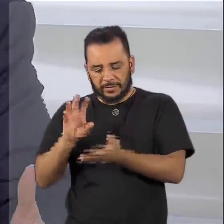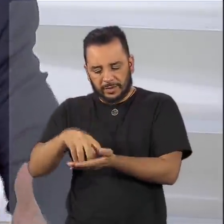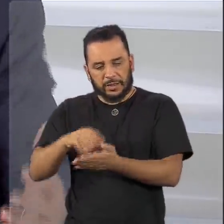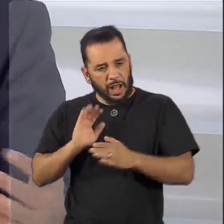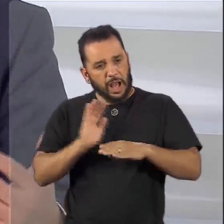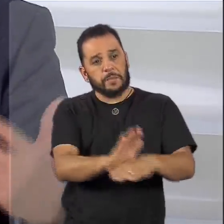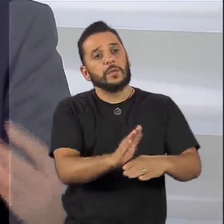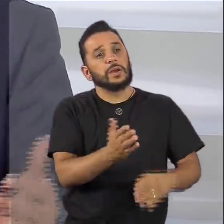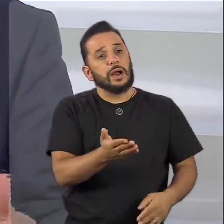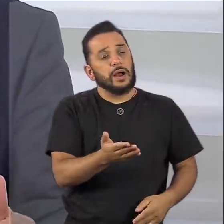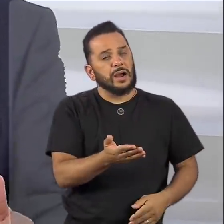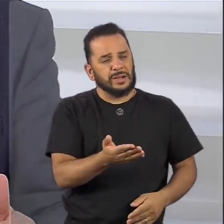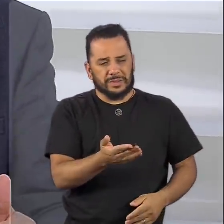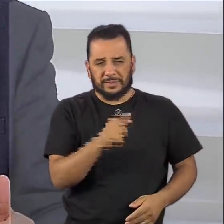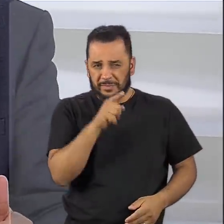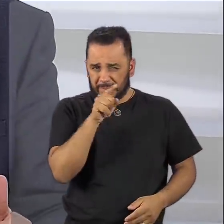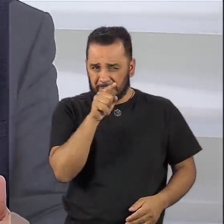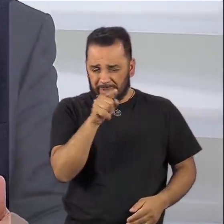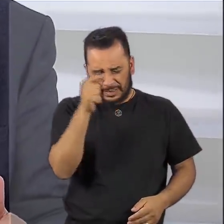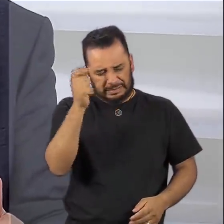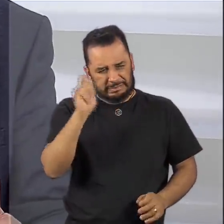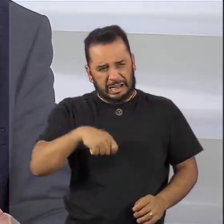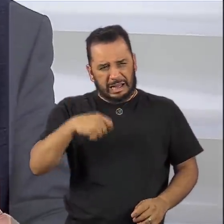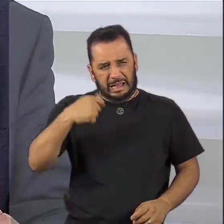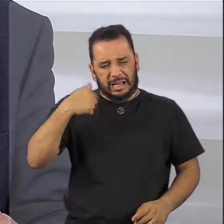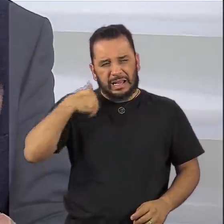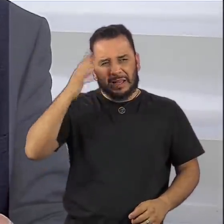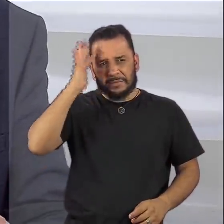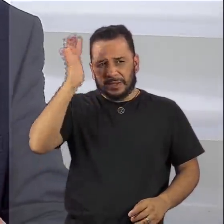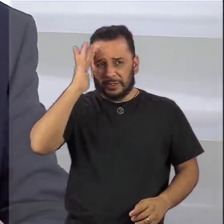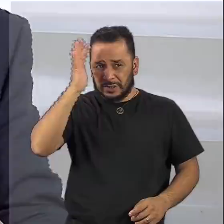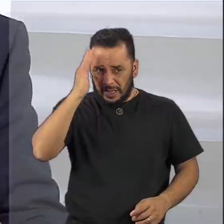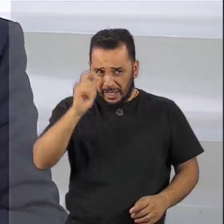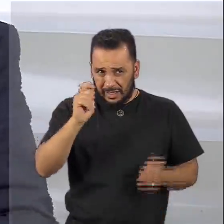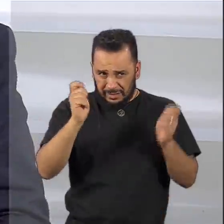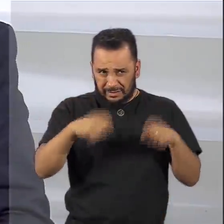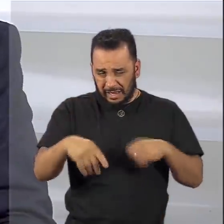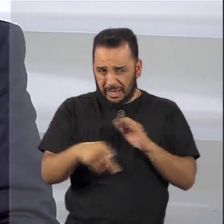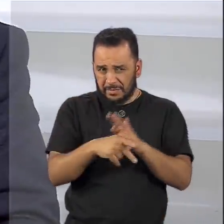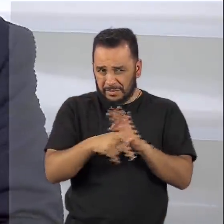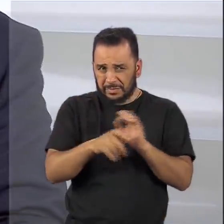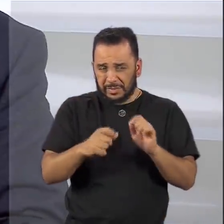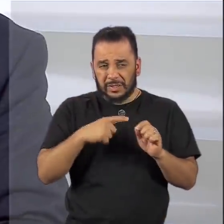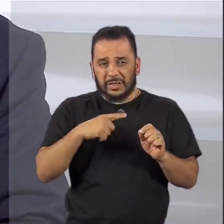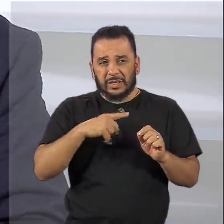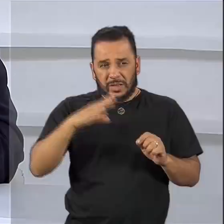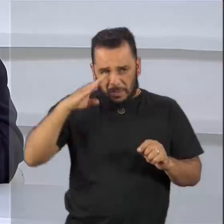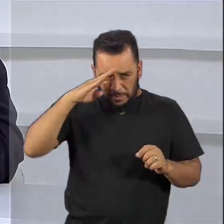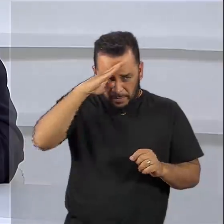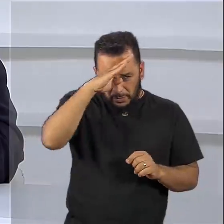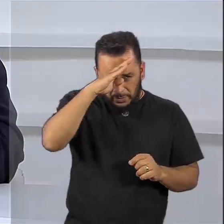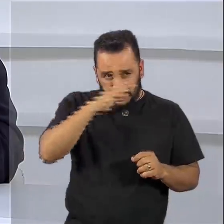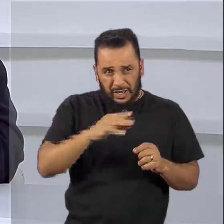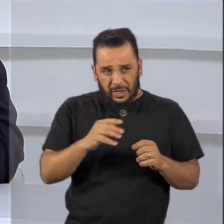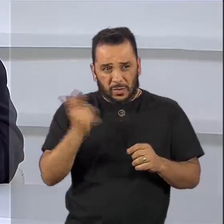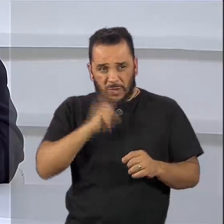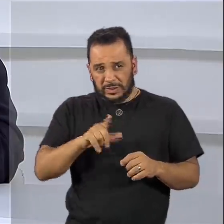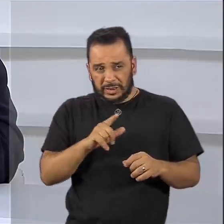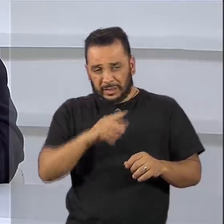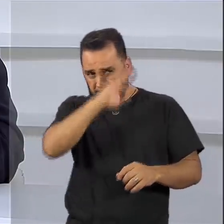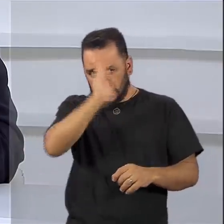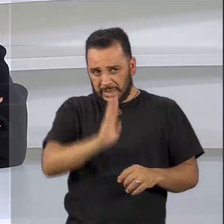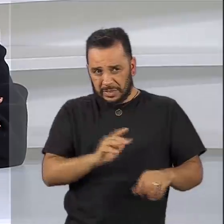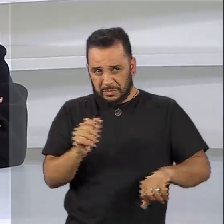ninguém é capaz de imaginar que ele tenha períodos, consiga fazer as etapas que o Cláudio nomeou aqui para ir mudando. Ele sugeriu fazer